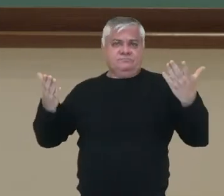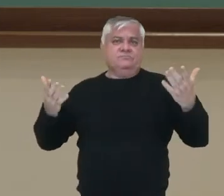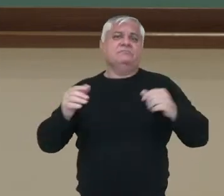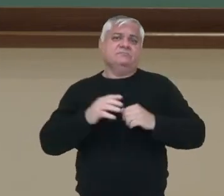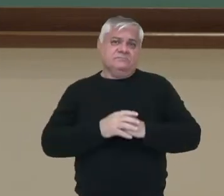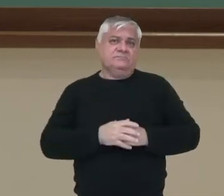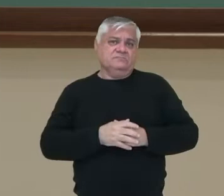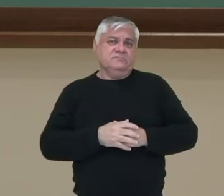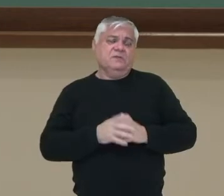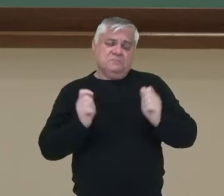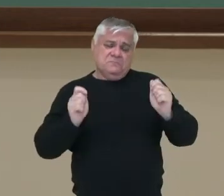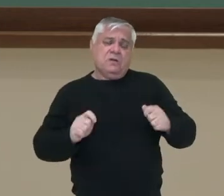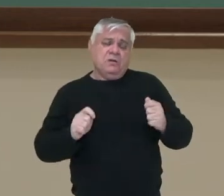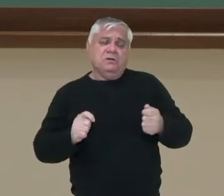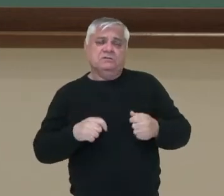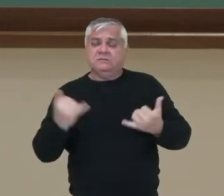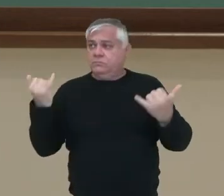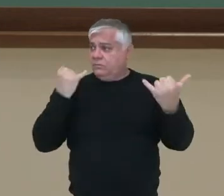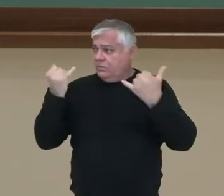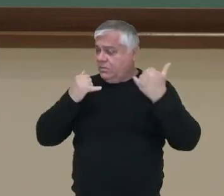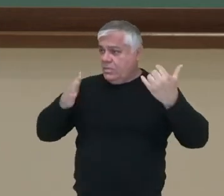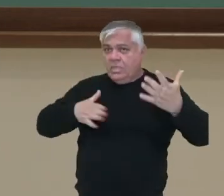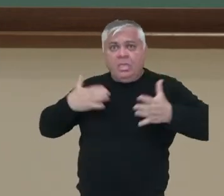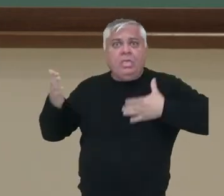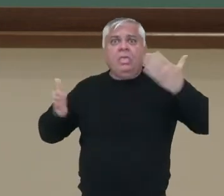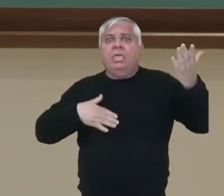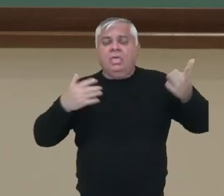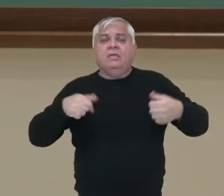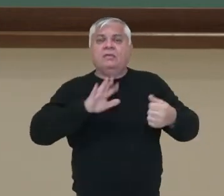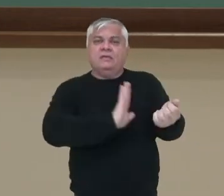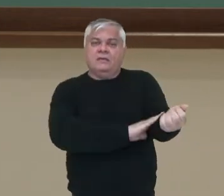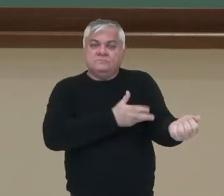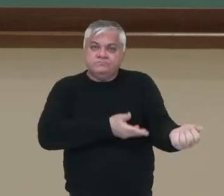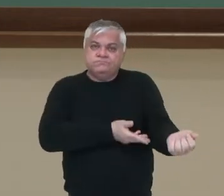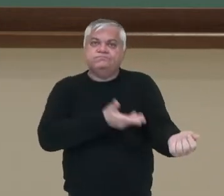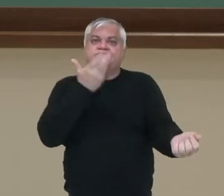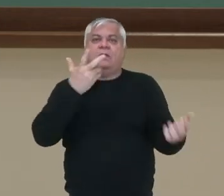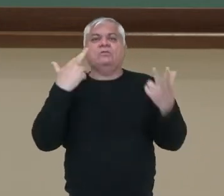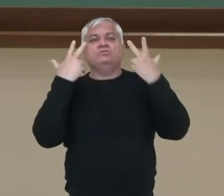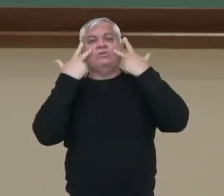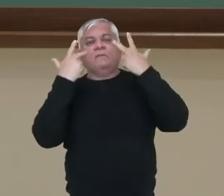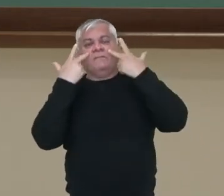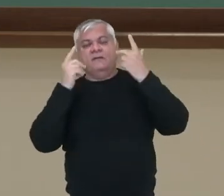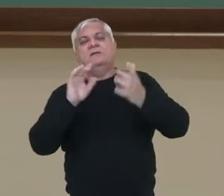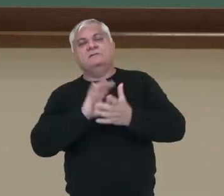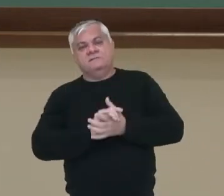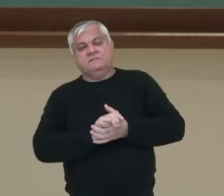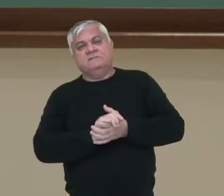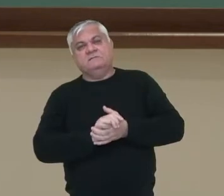liberados que fazem com que a gente entre em estado de alerta. Então é comum que a pressão aumente um pouquinho